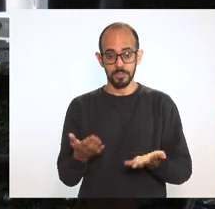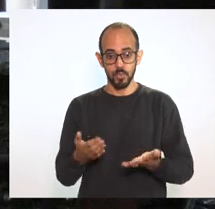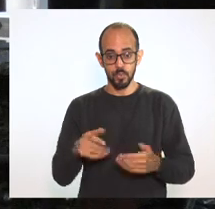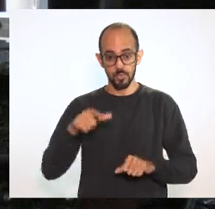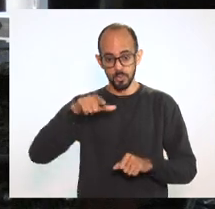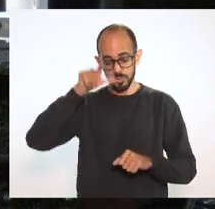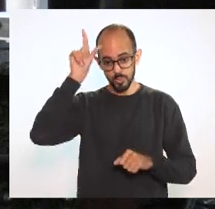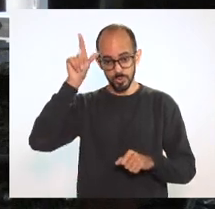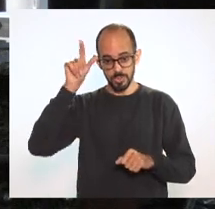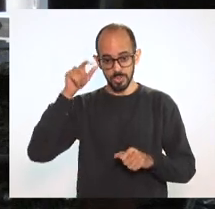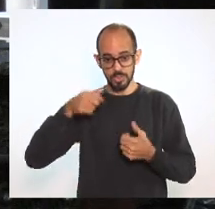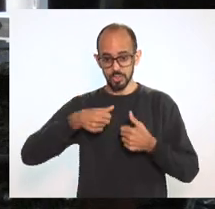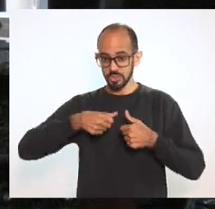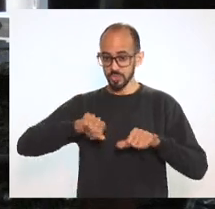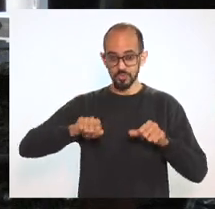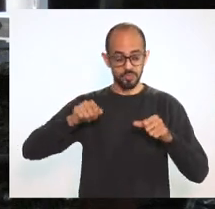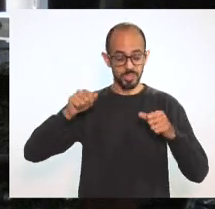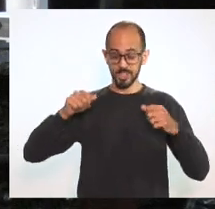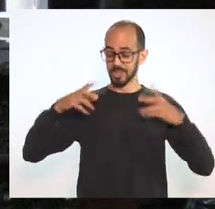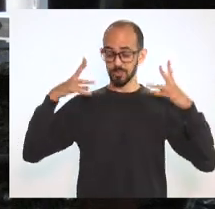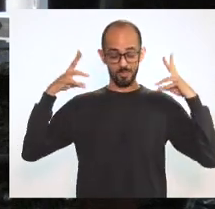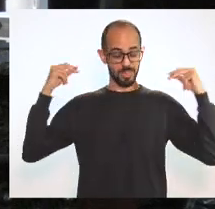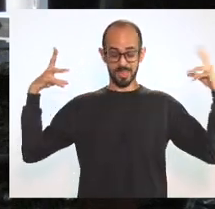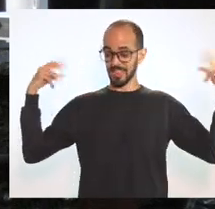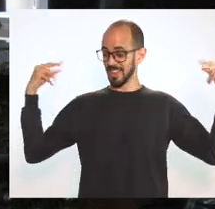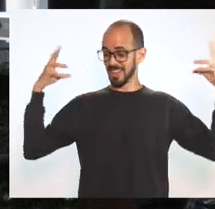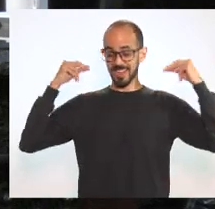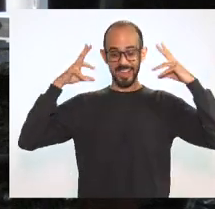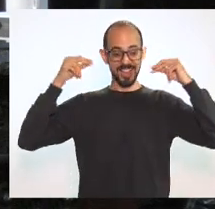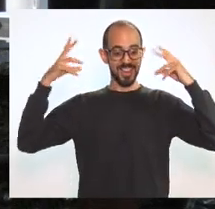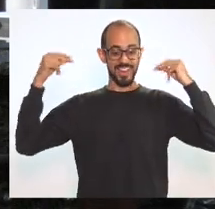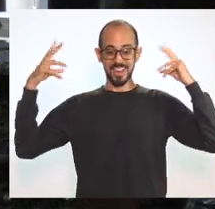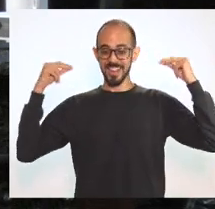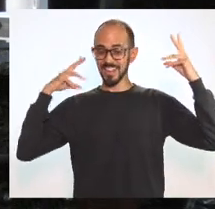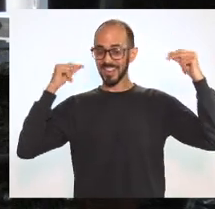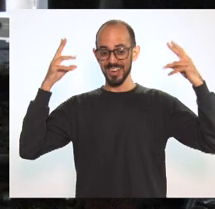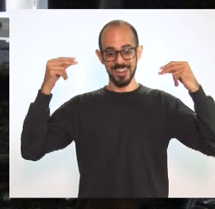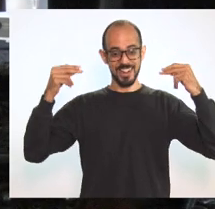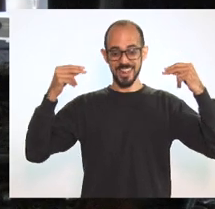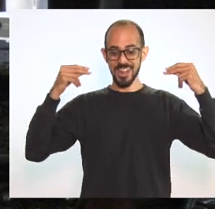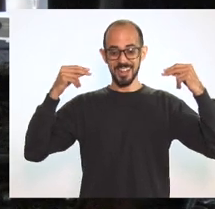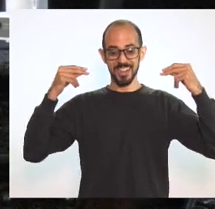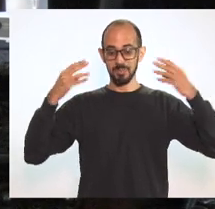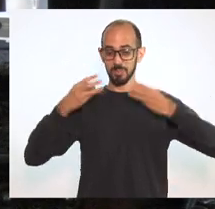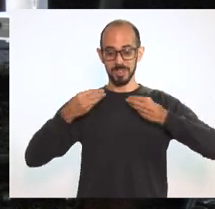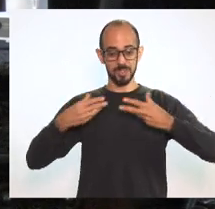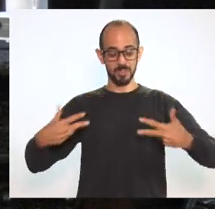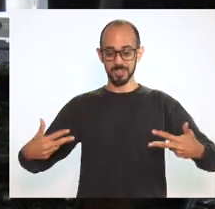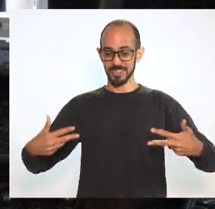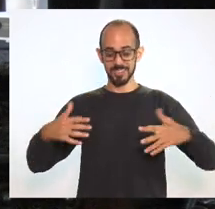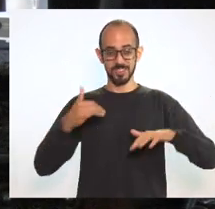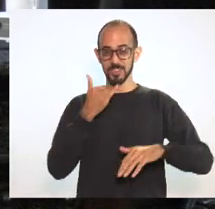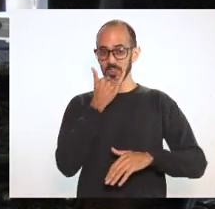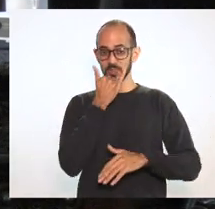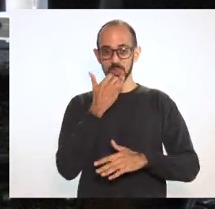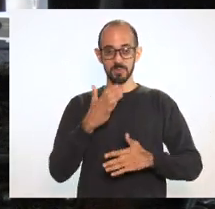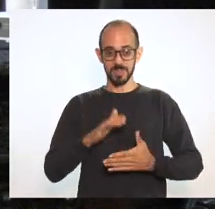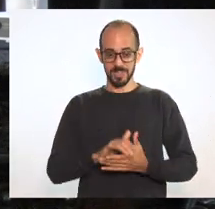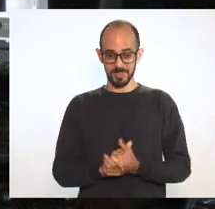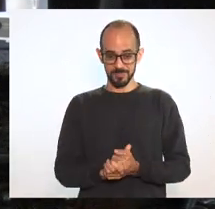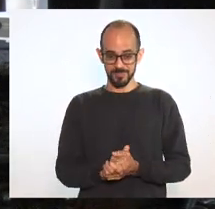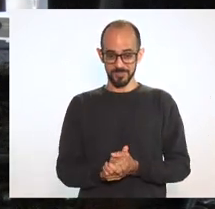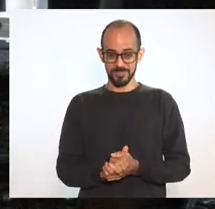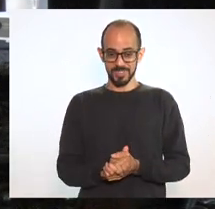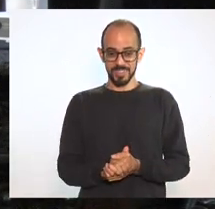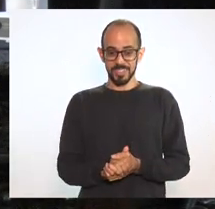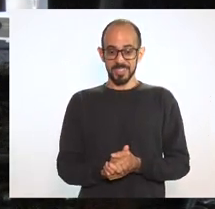fica no estéreo aqui, ó. Por quê? E aí tem que ter mais que sensibilidade.